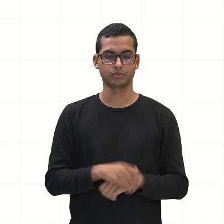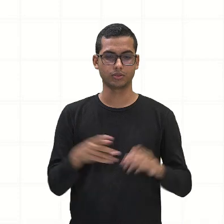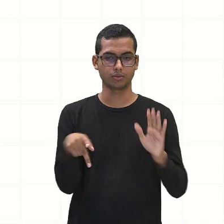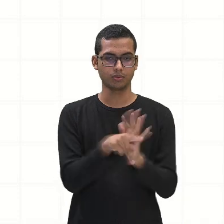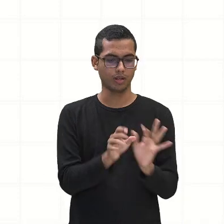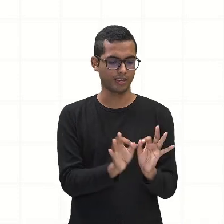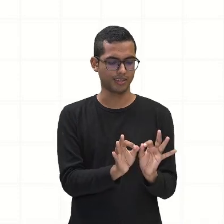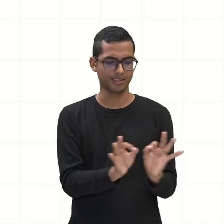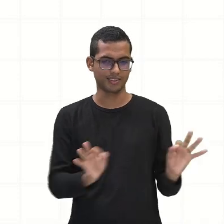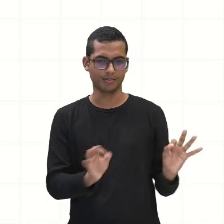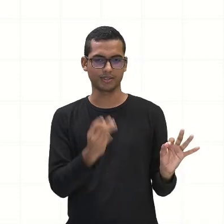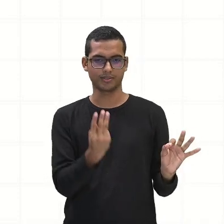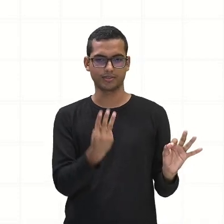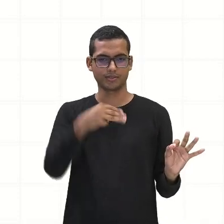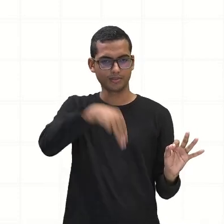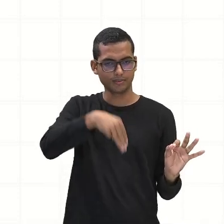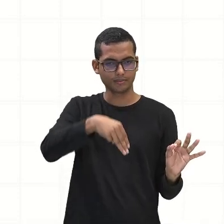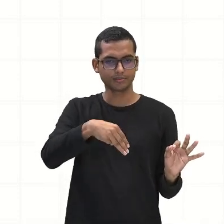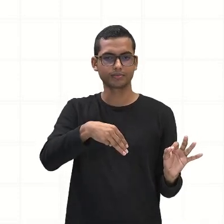é